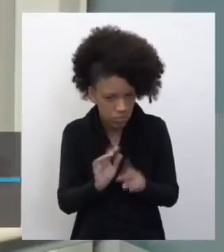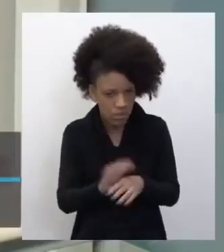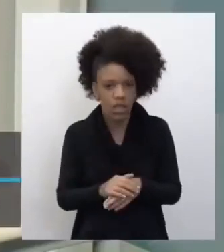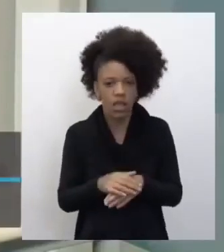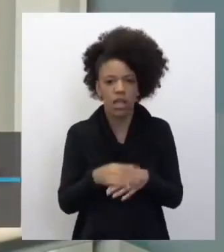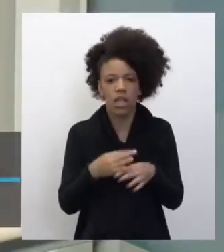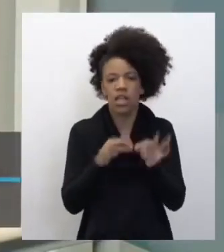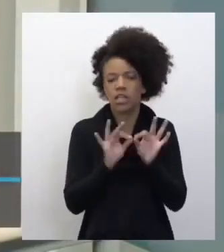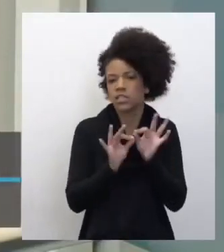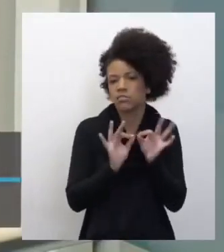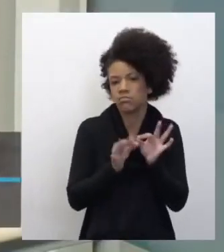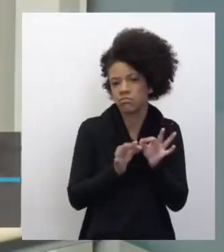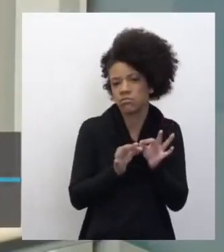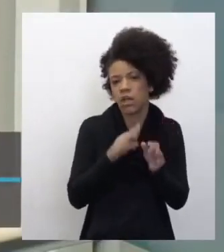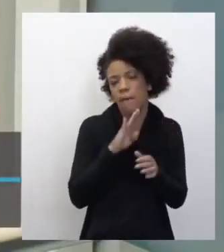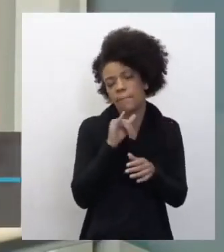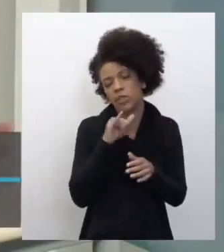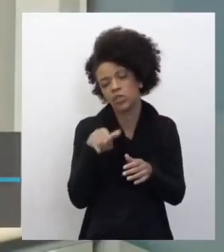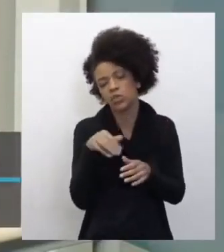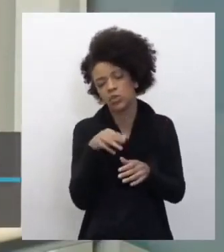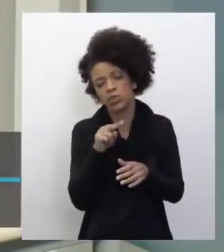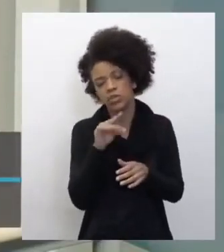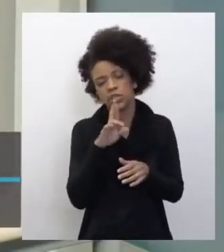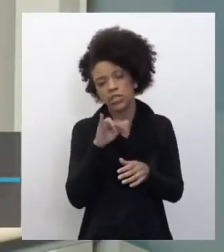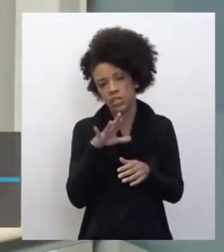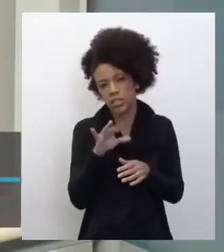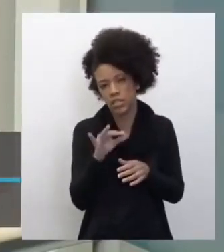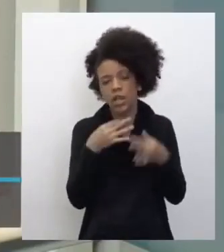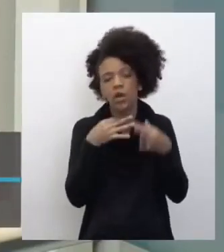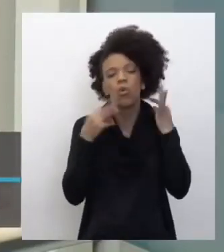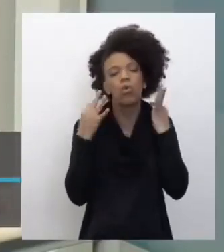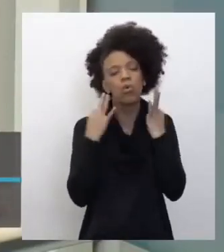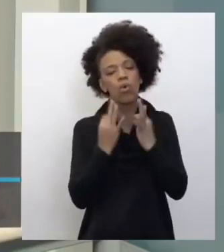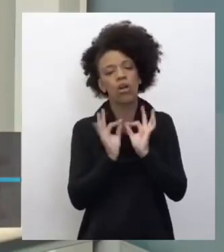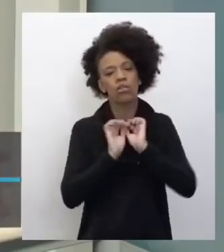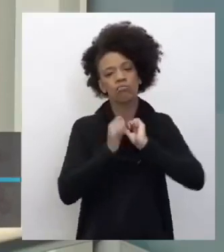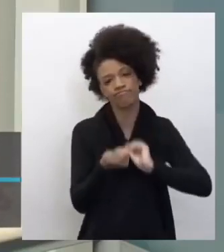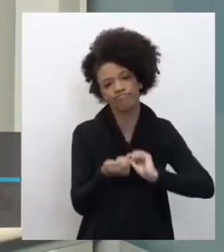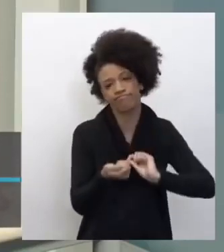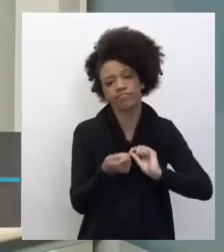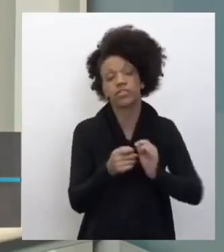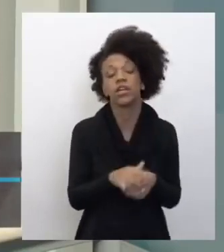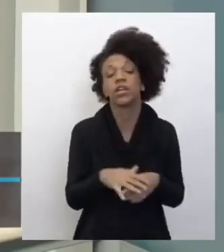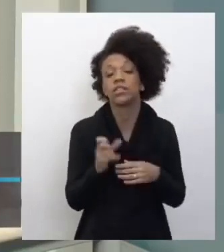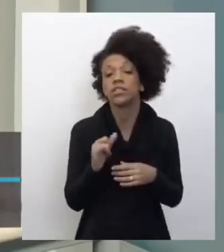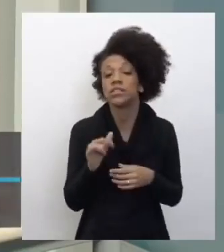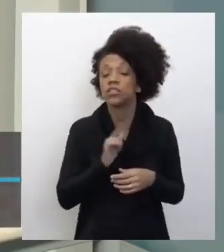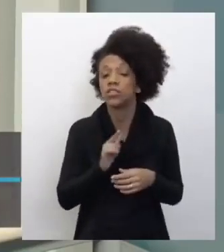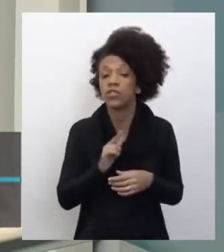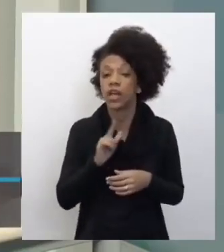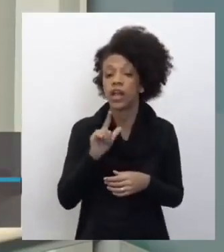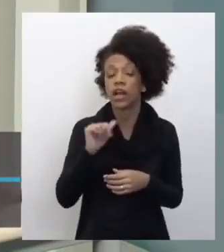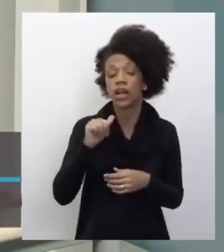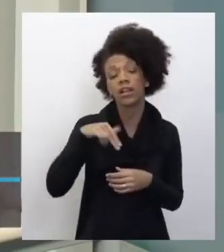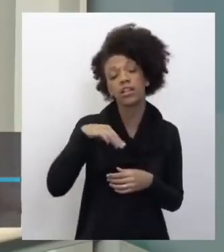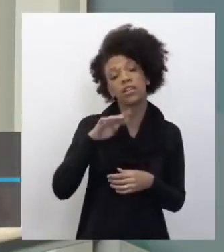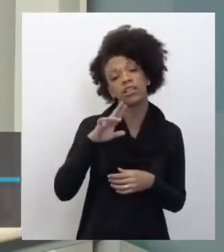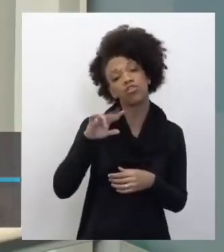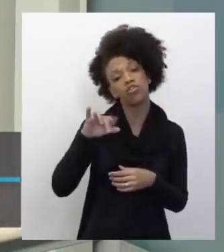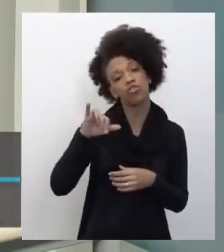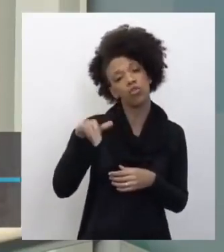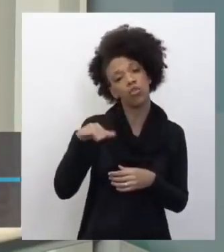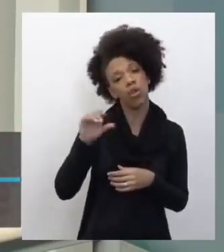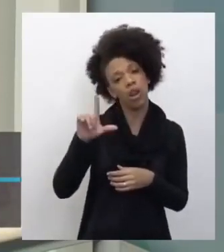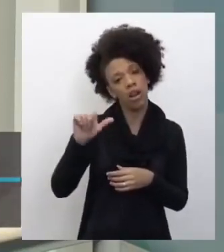Pecinhas de bijuteria soltas, que é um colarzinho que quebrou. Se você tiver lantejola, pode